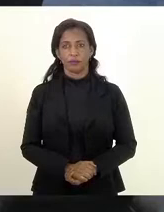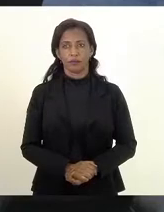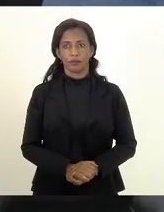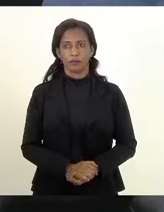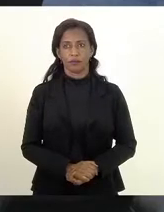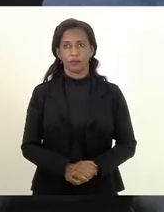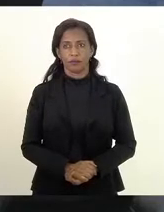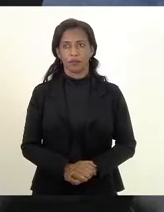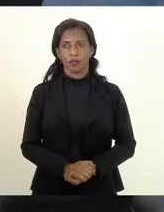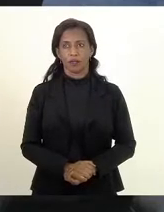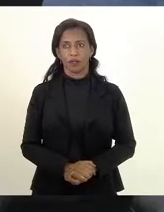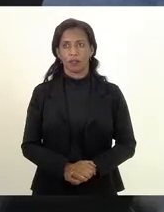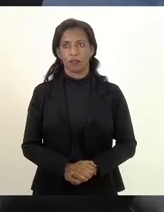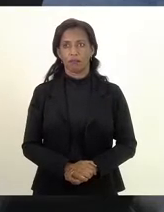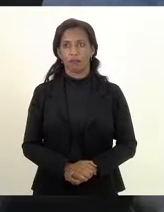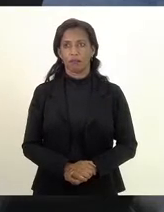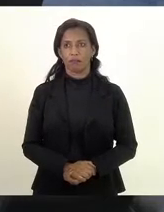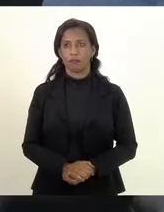ordinária.